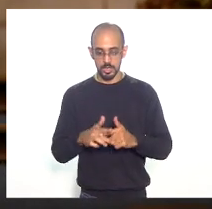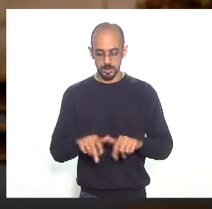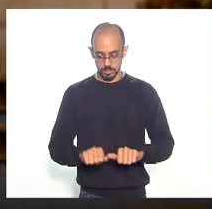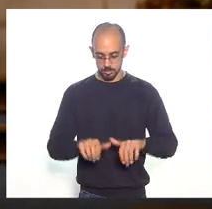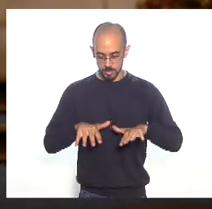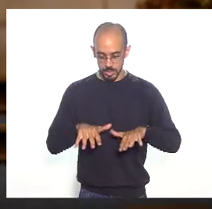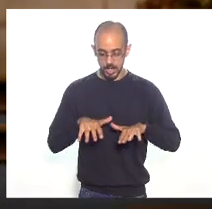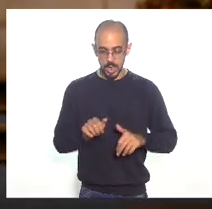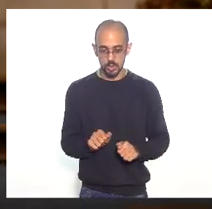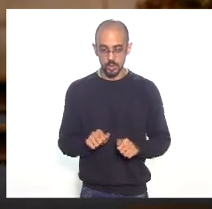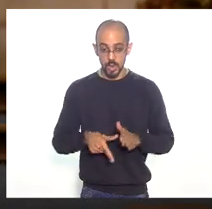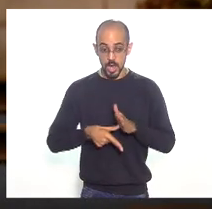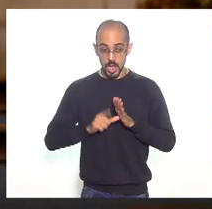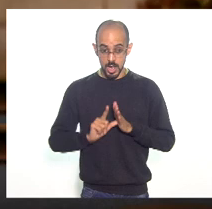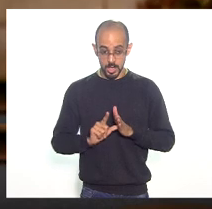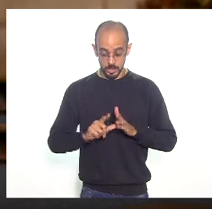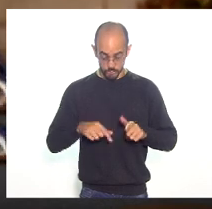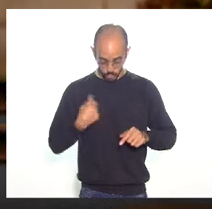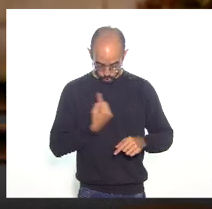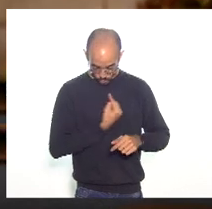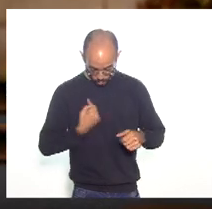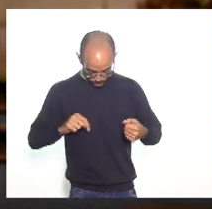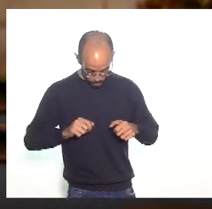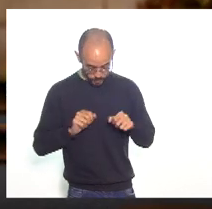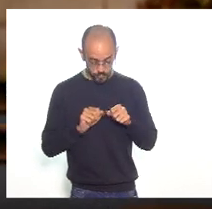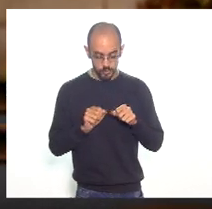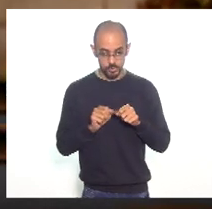Antes de nós colhermos